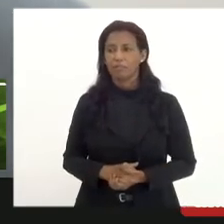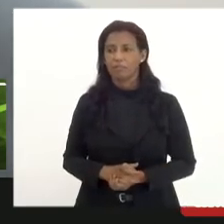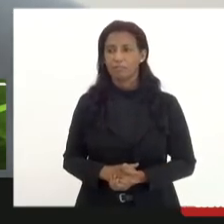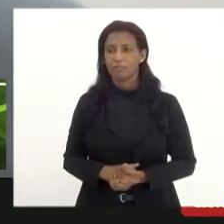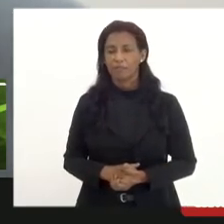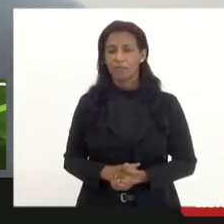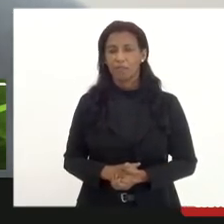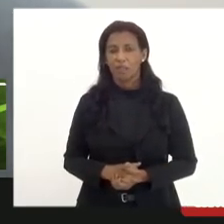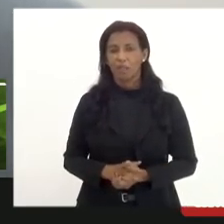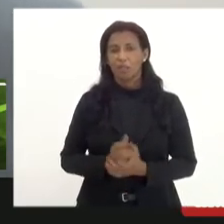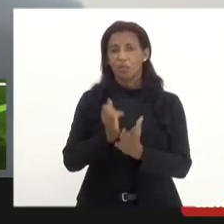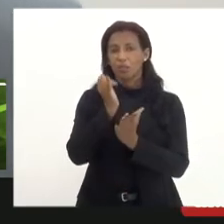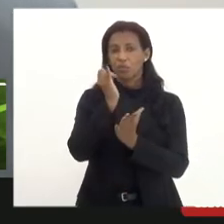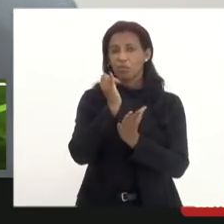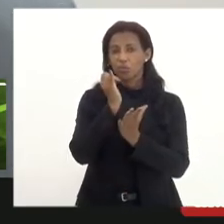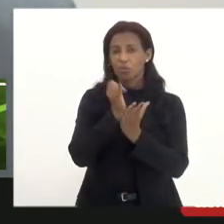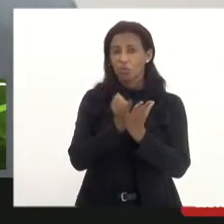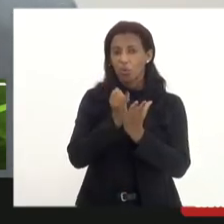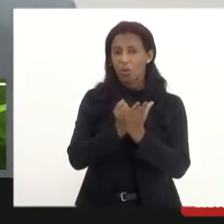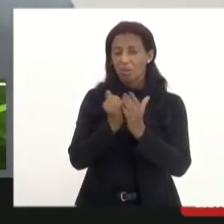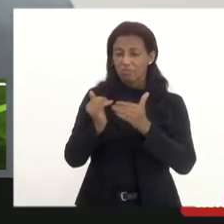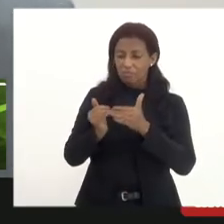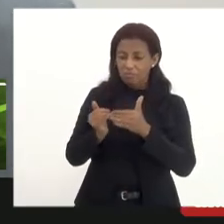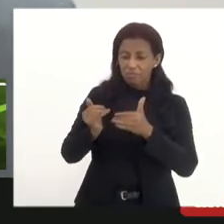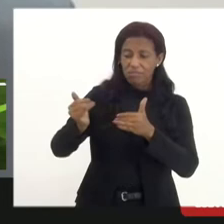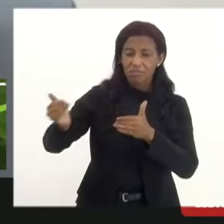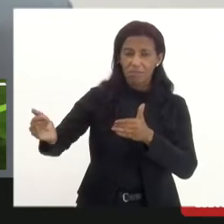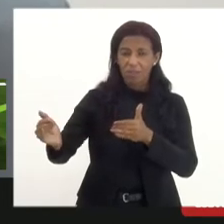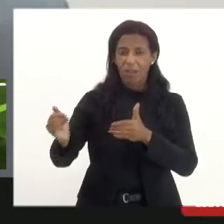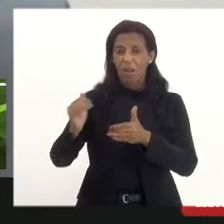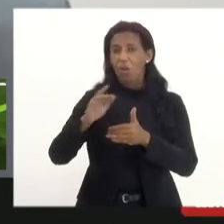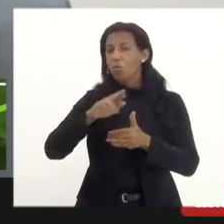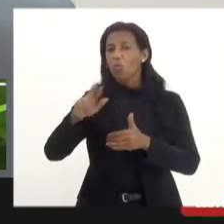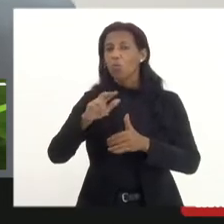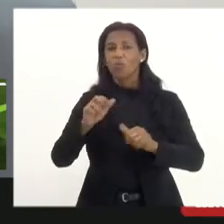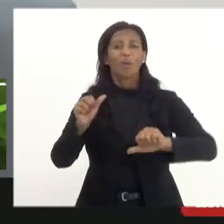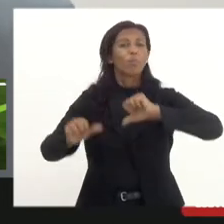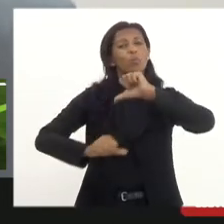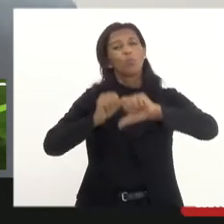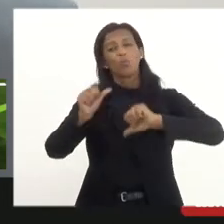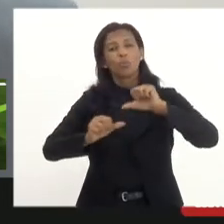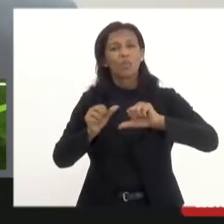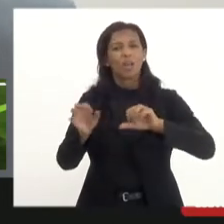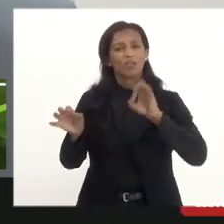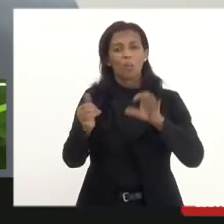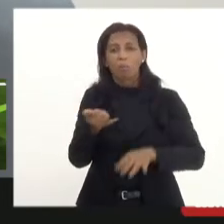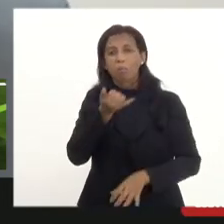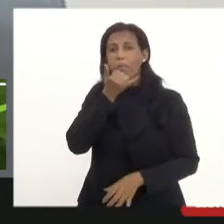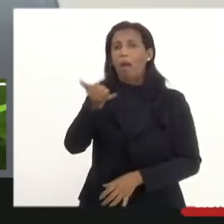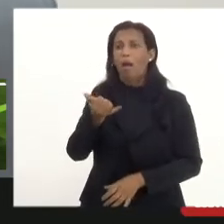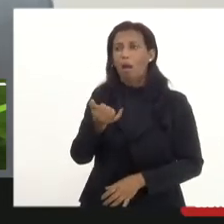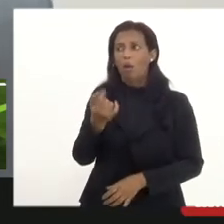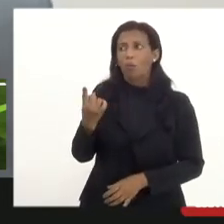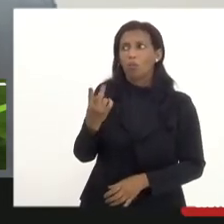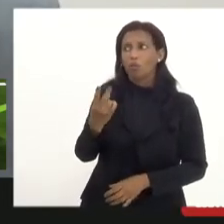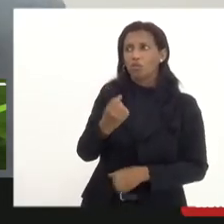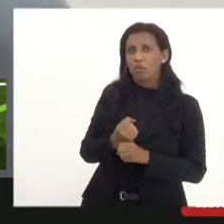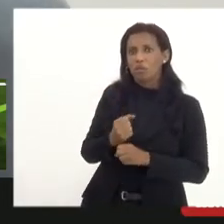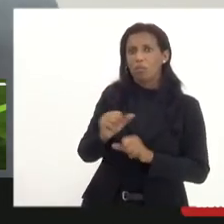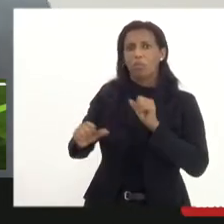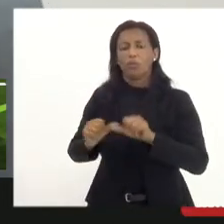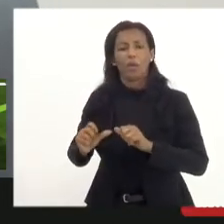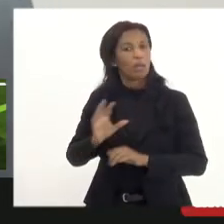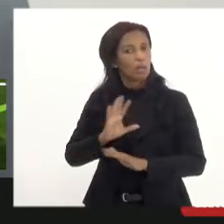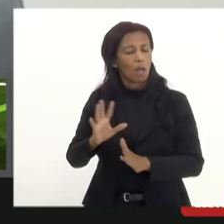de uma receita de longo prazo, que não é algo que vá mudar de forma repentina em 1, 2, 3 anos. Então, a gente precisa